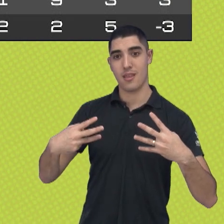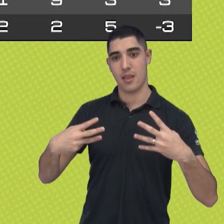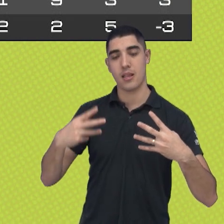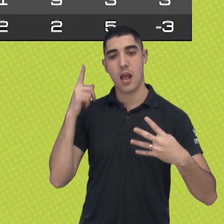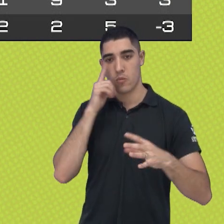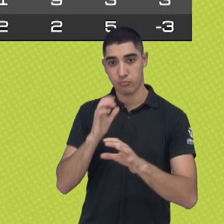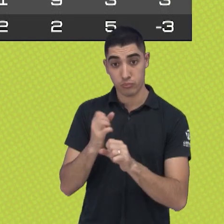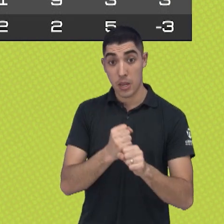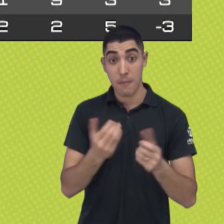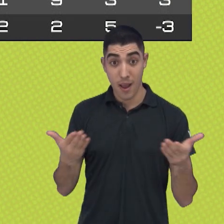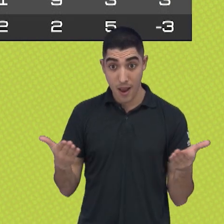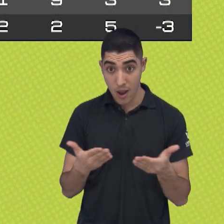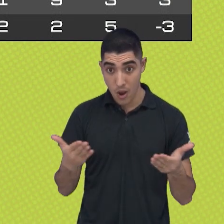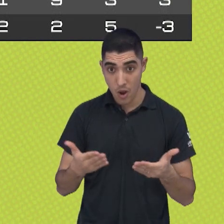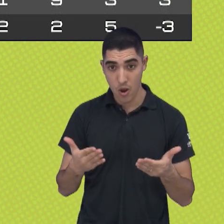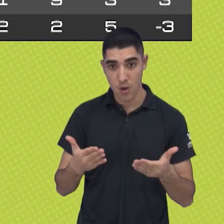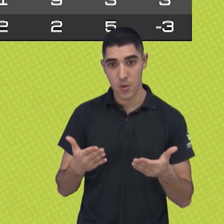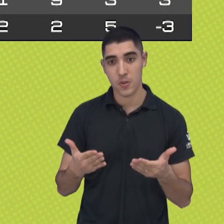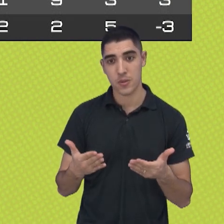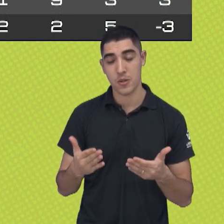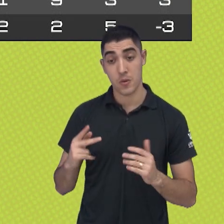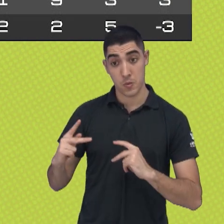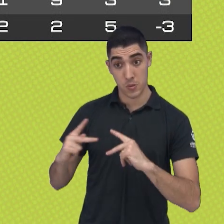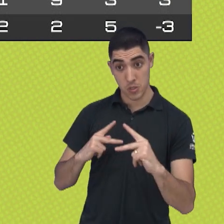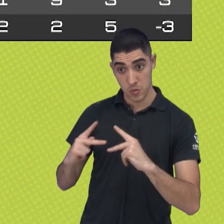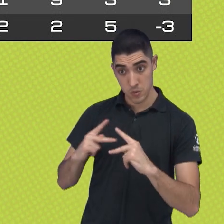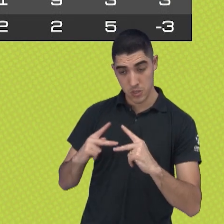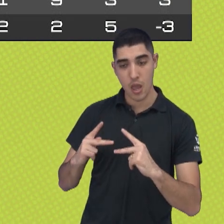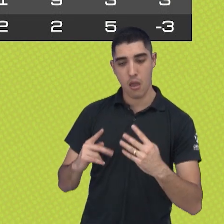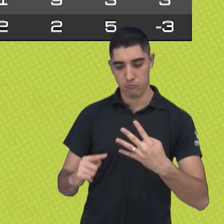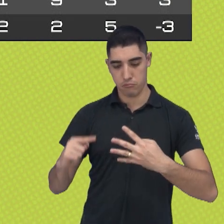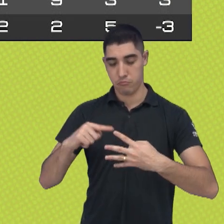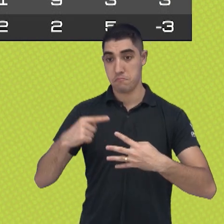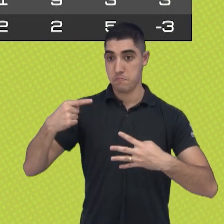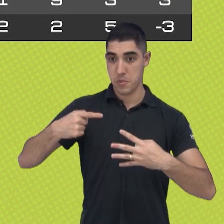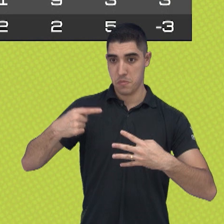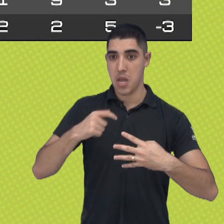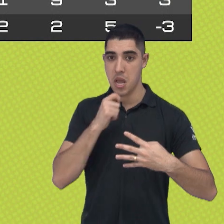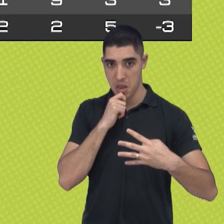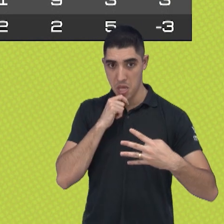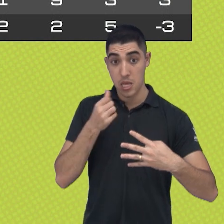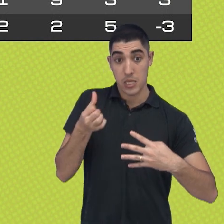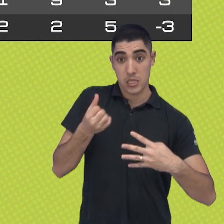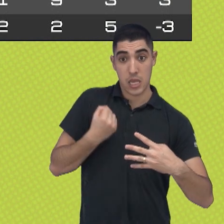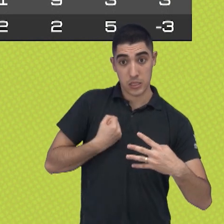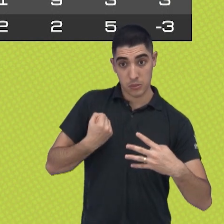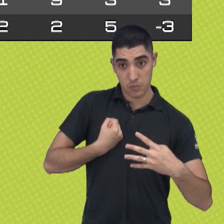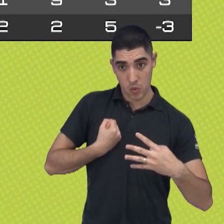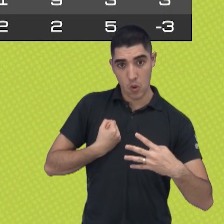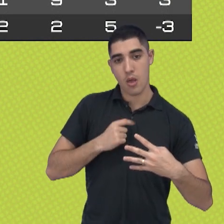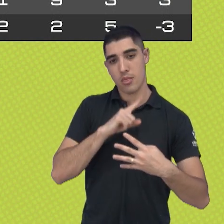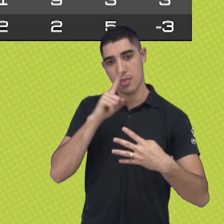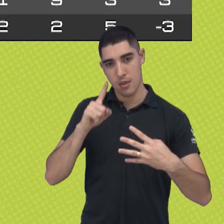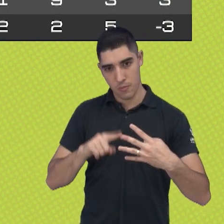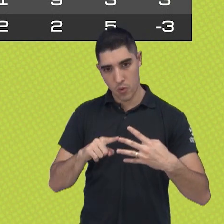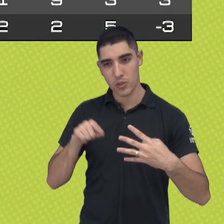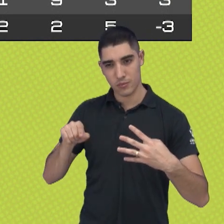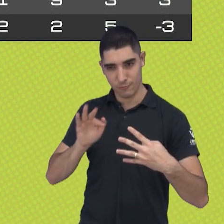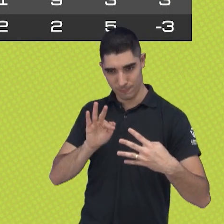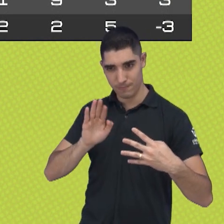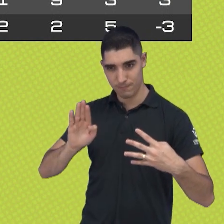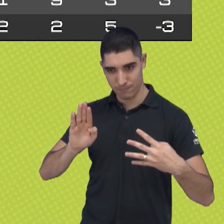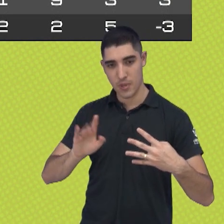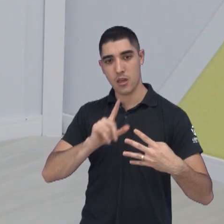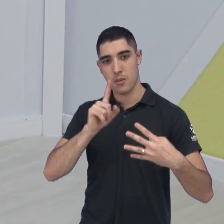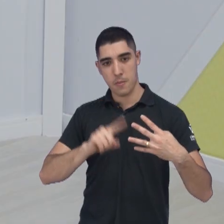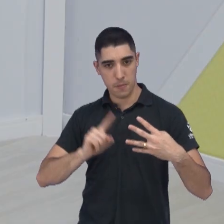jogos. Mas neste momento, o São José ainda é o líder do grupo, com 6 pontos, seguido pelo próprio Marreco, o Minas e o Blumenau,